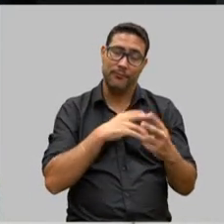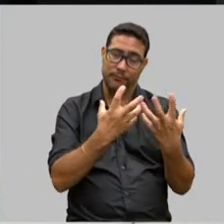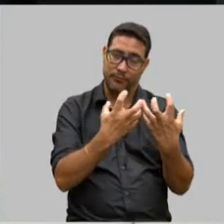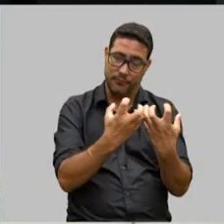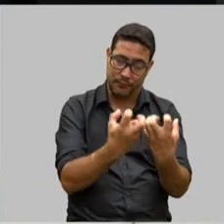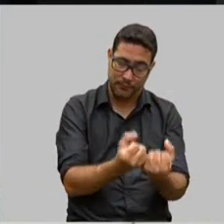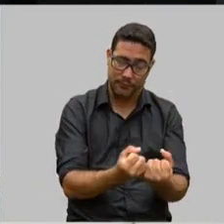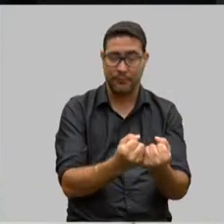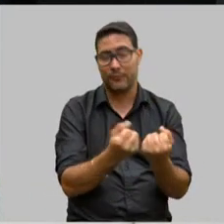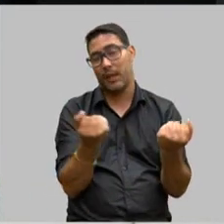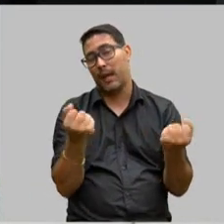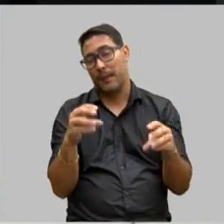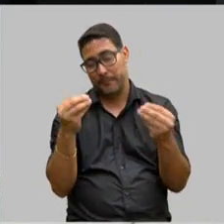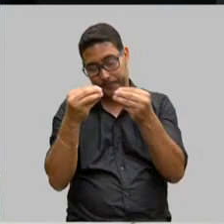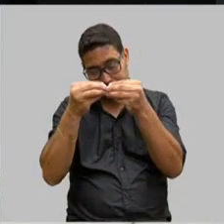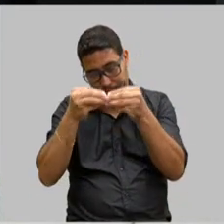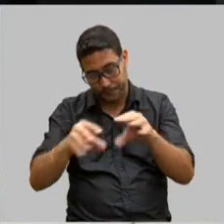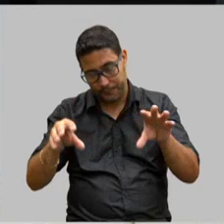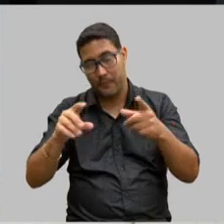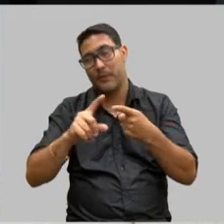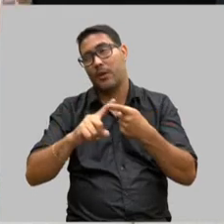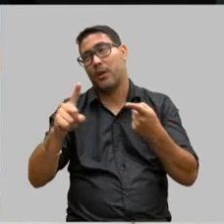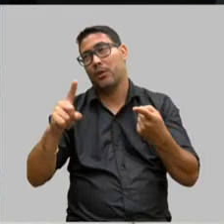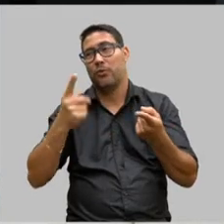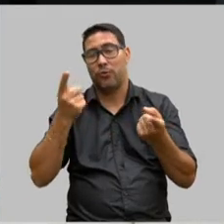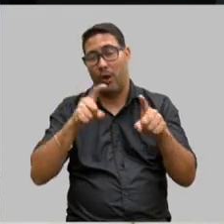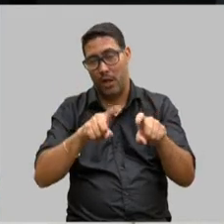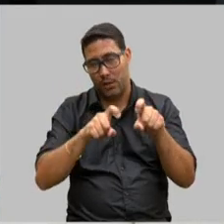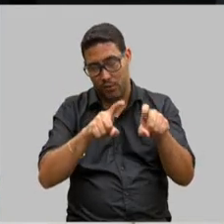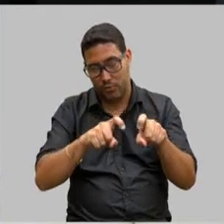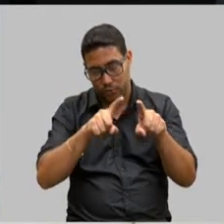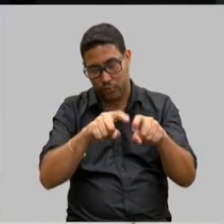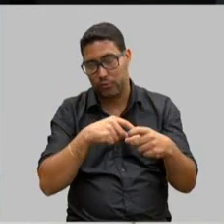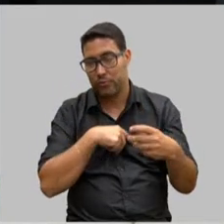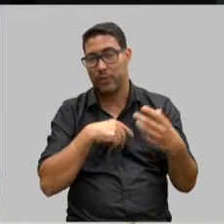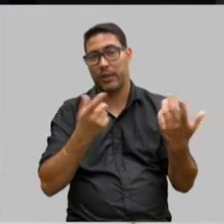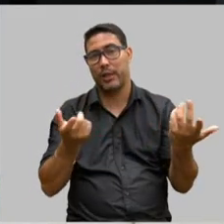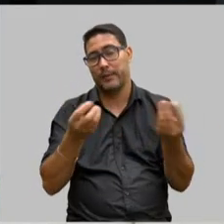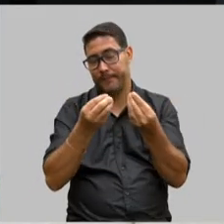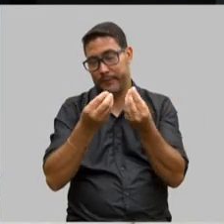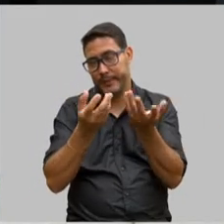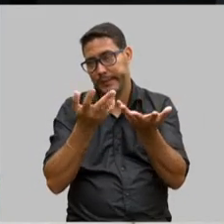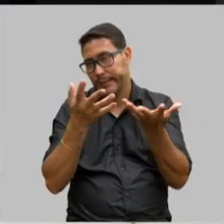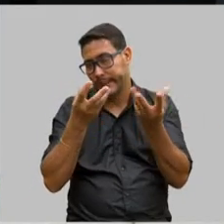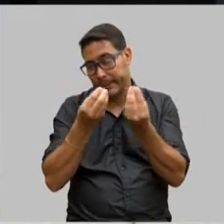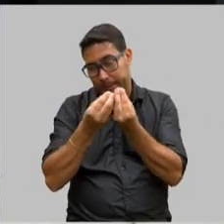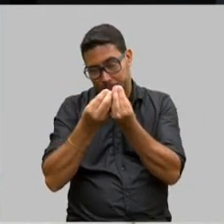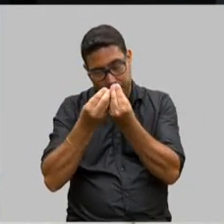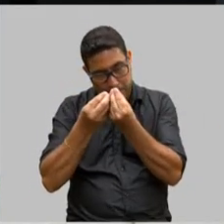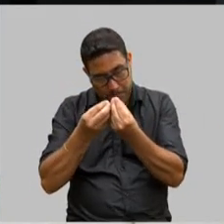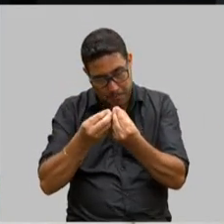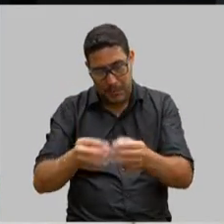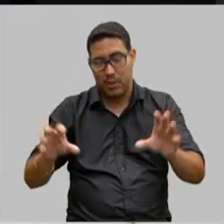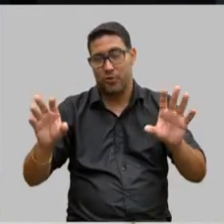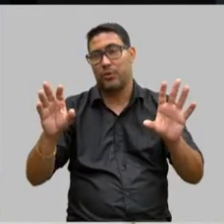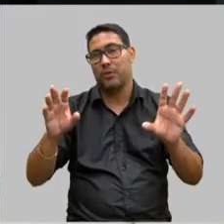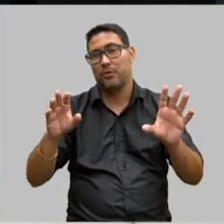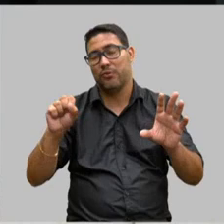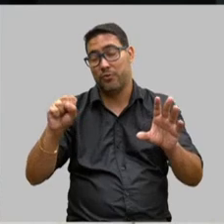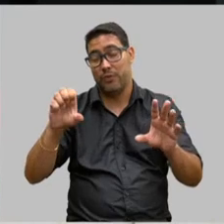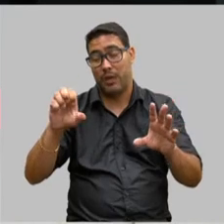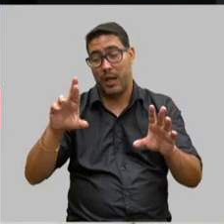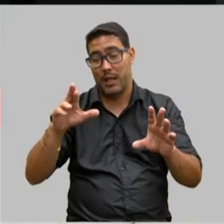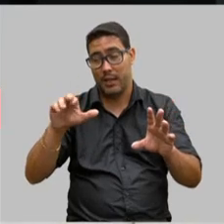agricultura, secas causando problemas na desertificação, né, porque aquela região já é vulnerável e, com as secas,